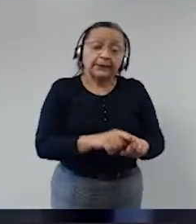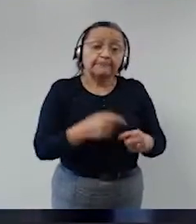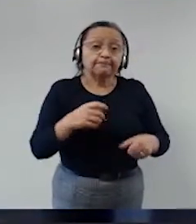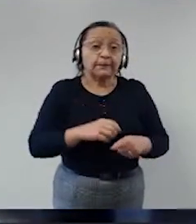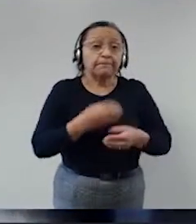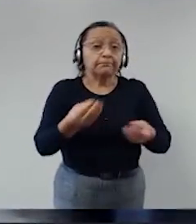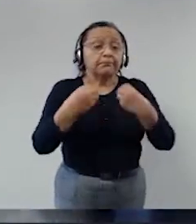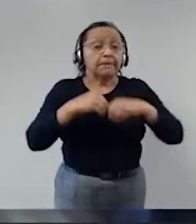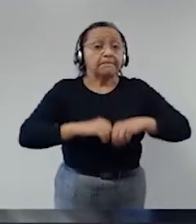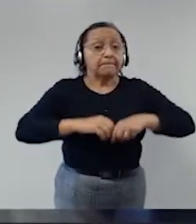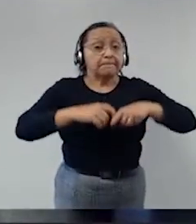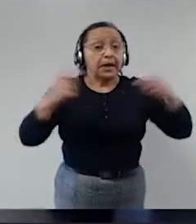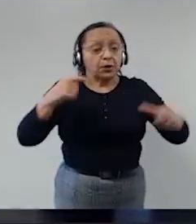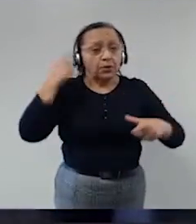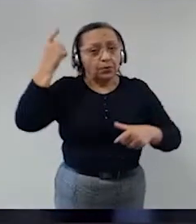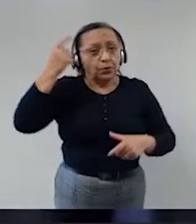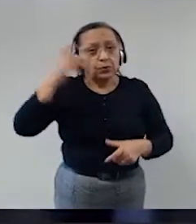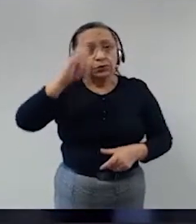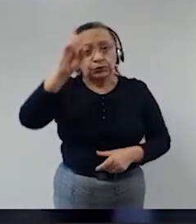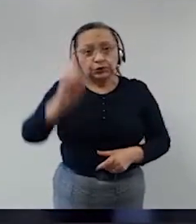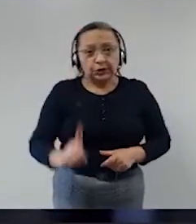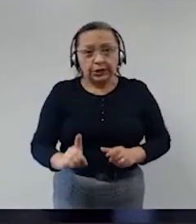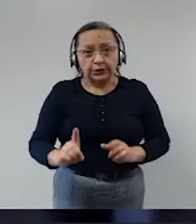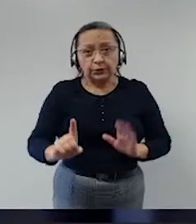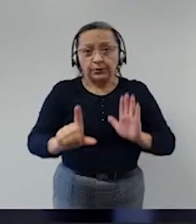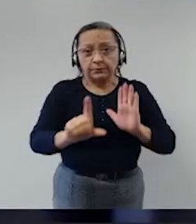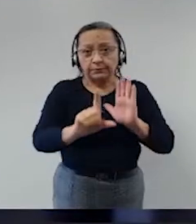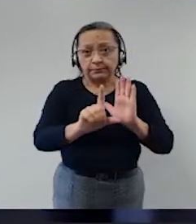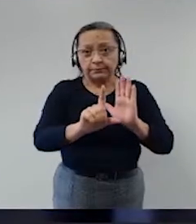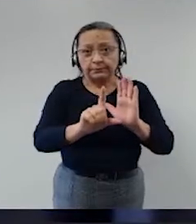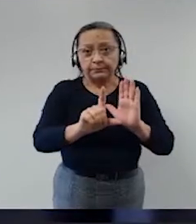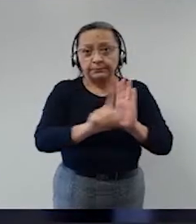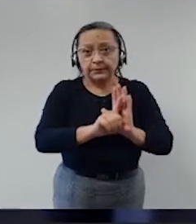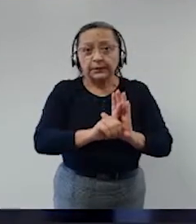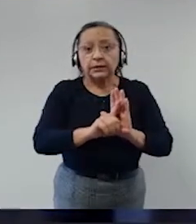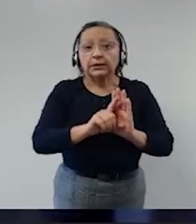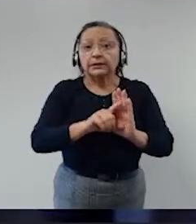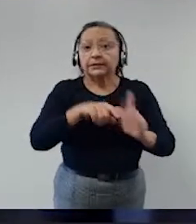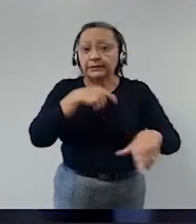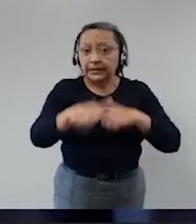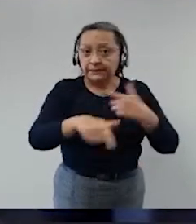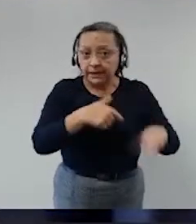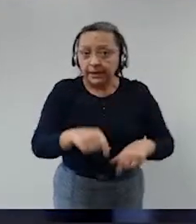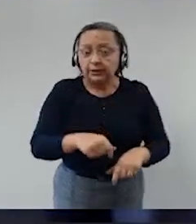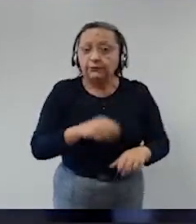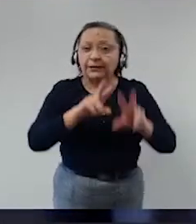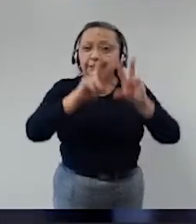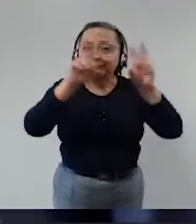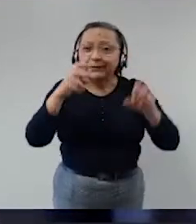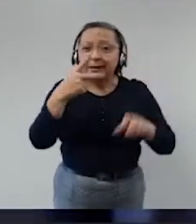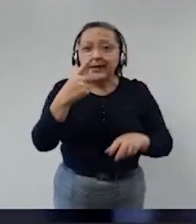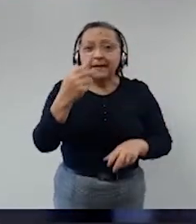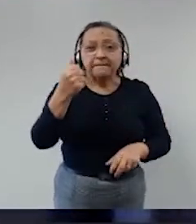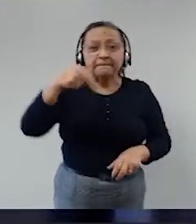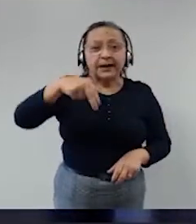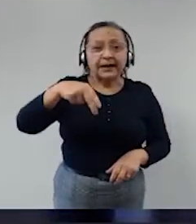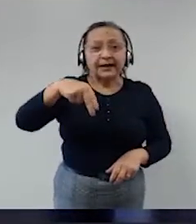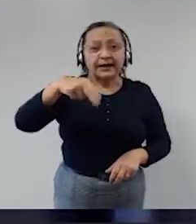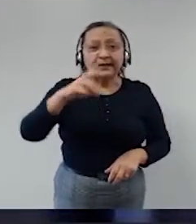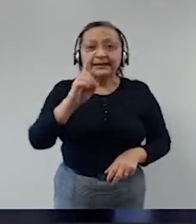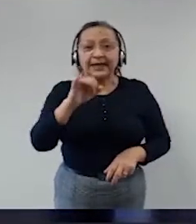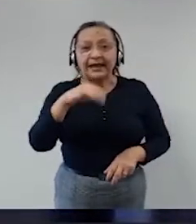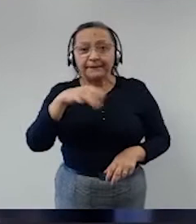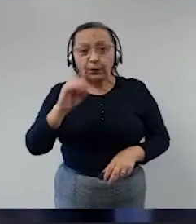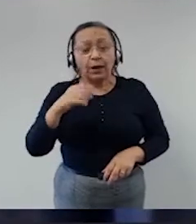que o direito trabalhista, eu chamo de pandêmico, né? Direito trabalhista pandêmico, e aí eu me refiro ao conjunto